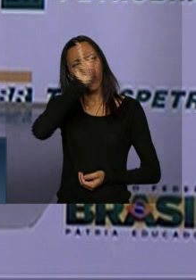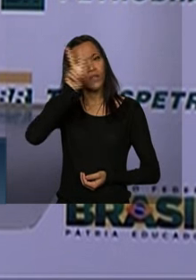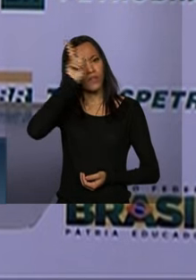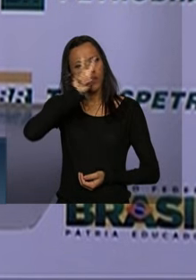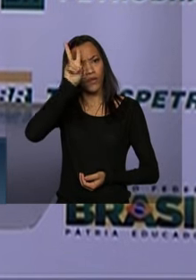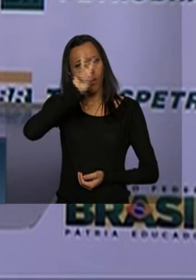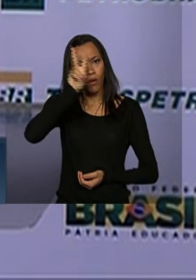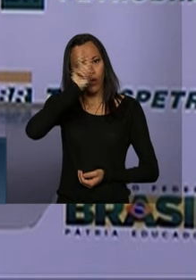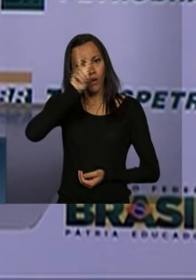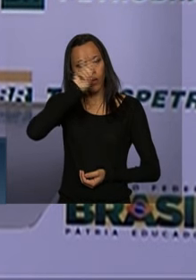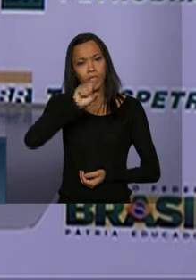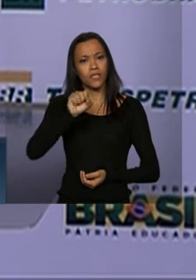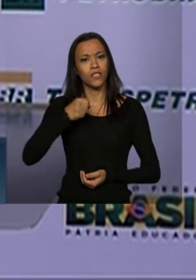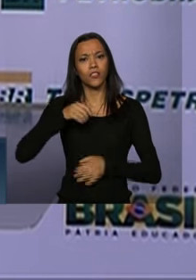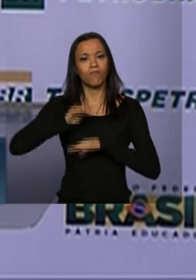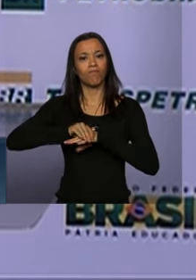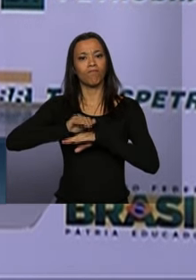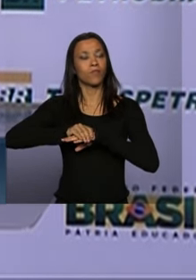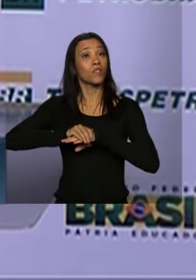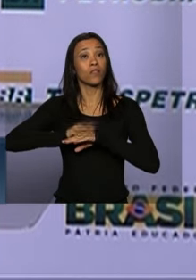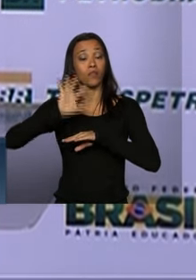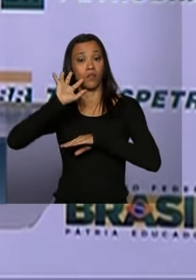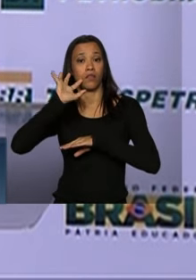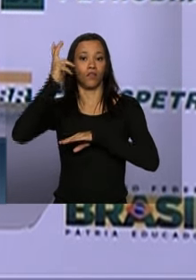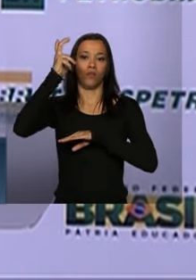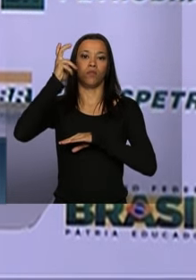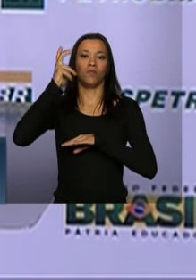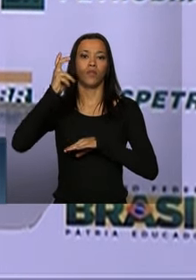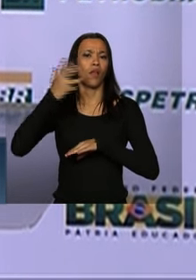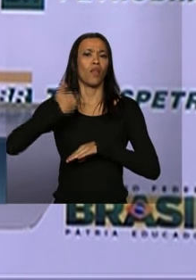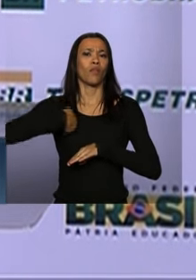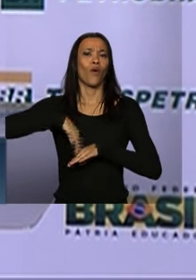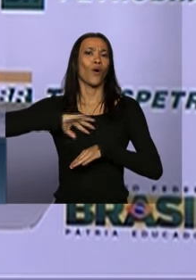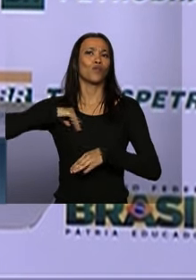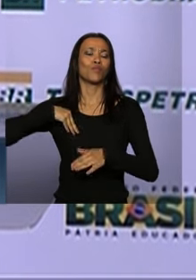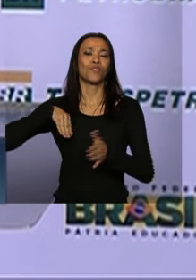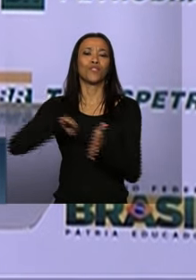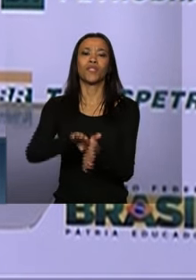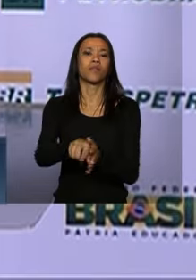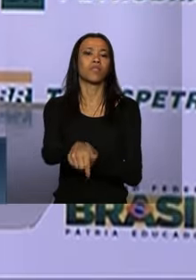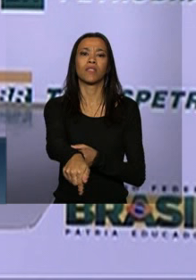é uma história de decisões. Nós não chegamos aqui